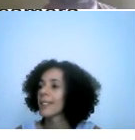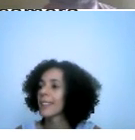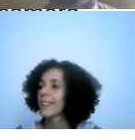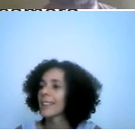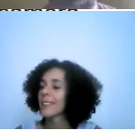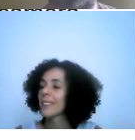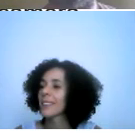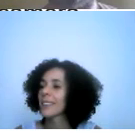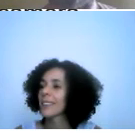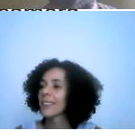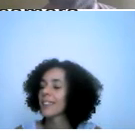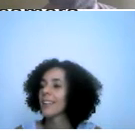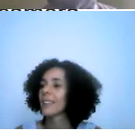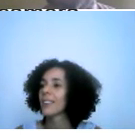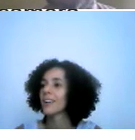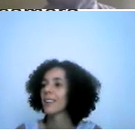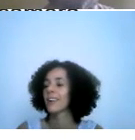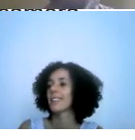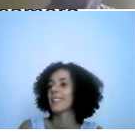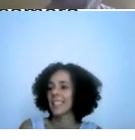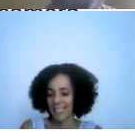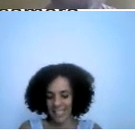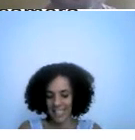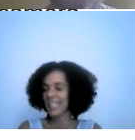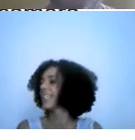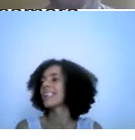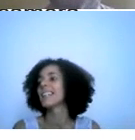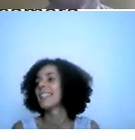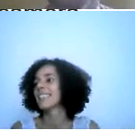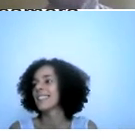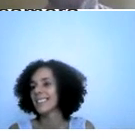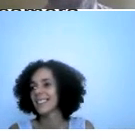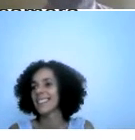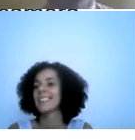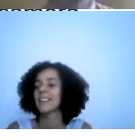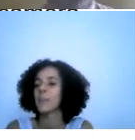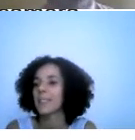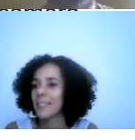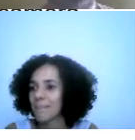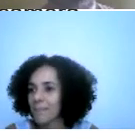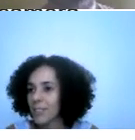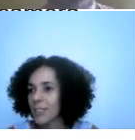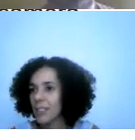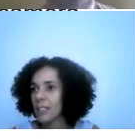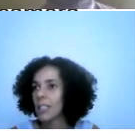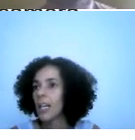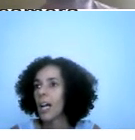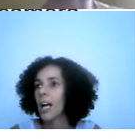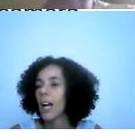faz uma sombra e está acabando com as nossas abelhas. Exatamente.